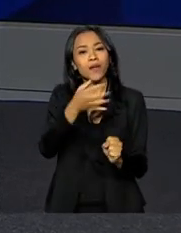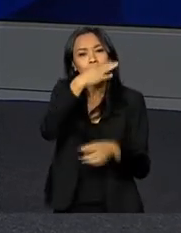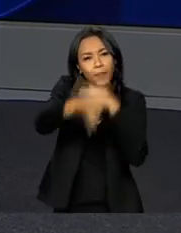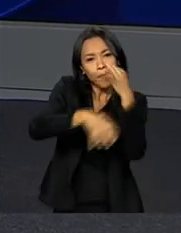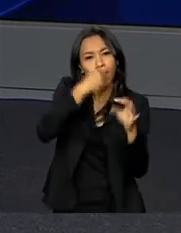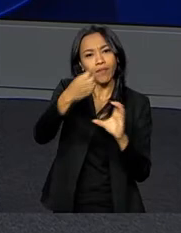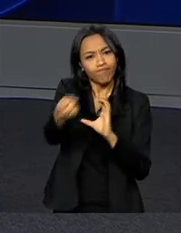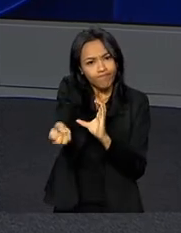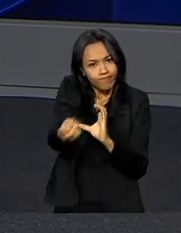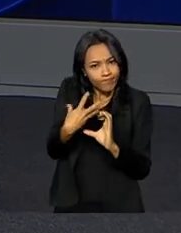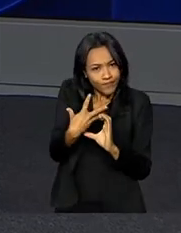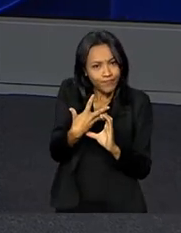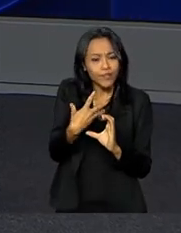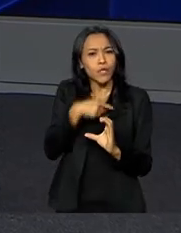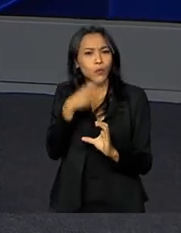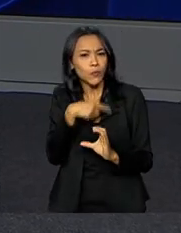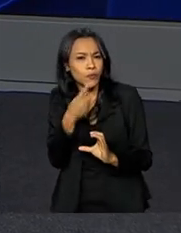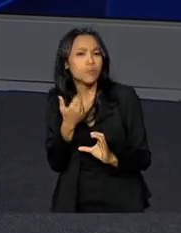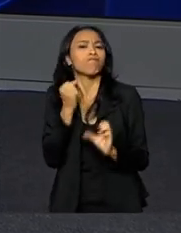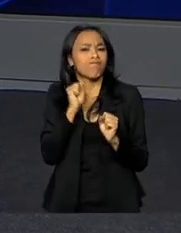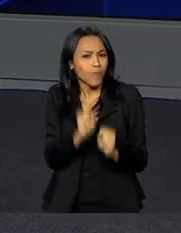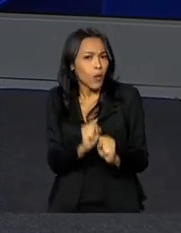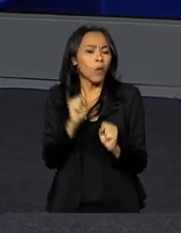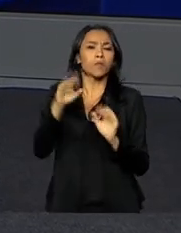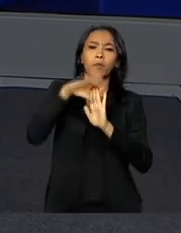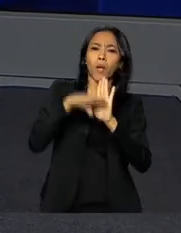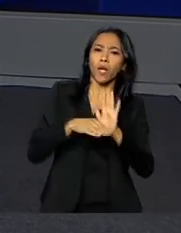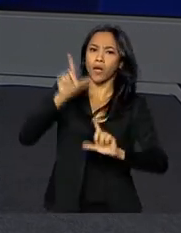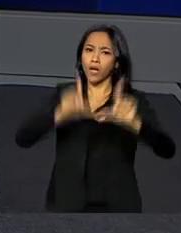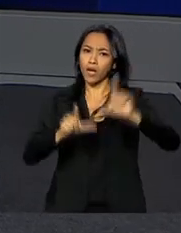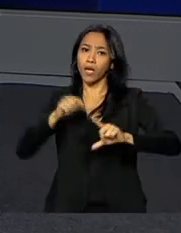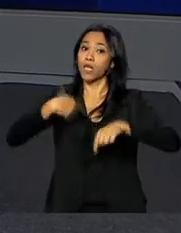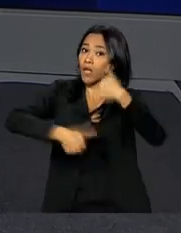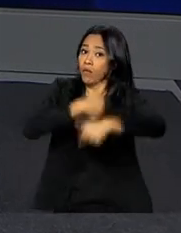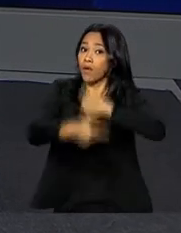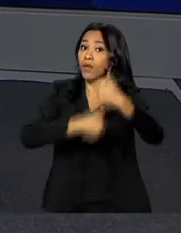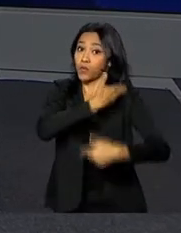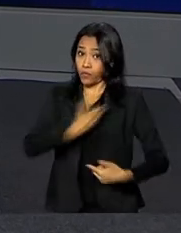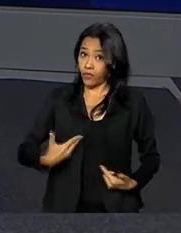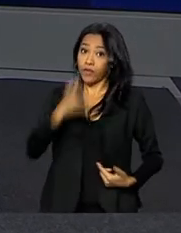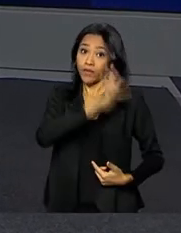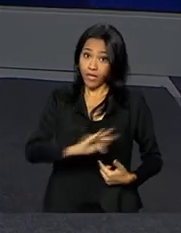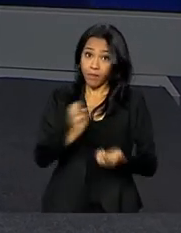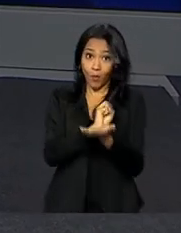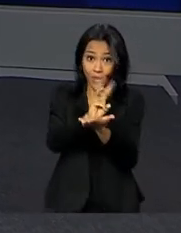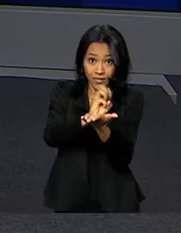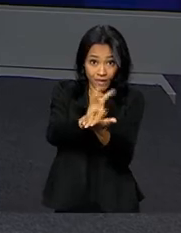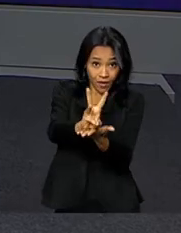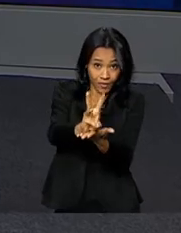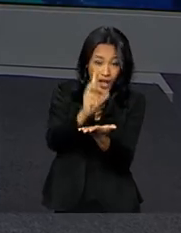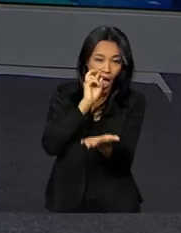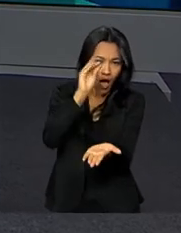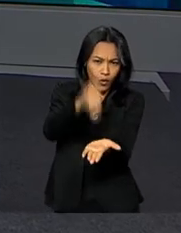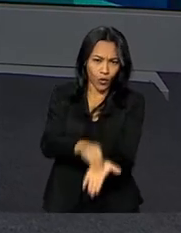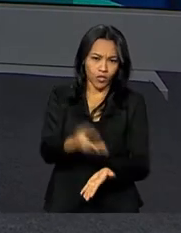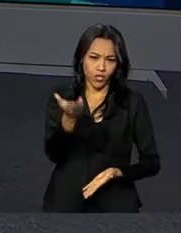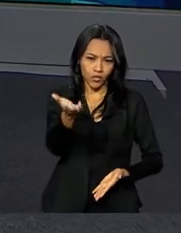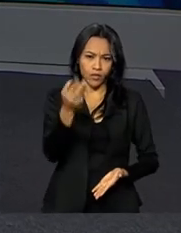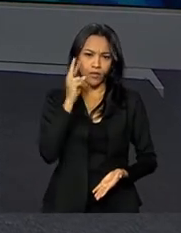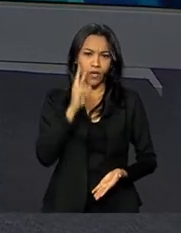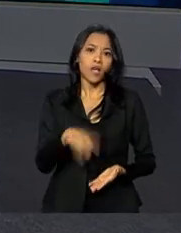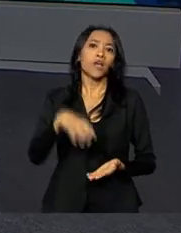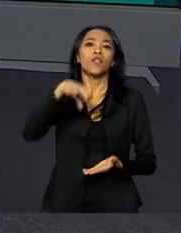sugestões de reportagens e dúvidas sobre programas e ações do Governo Federal para o nosso WhatsApp. Anote aí em 619